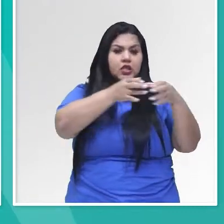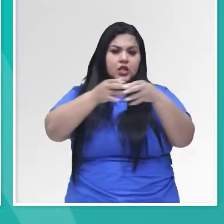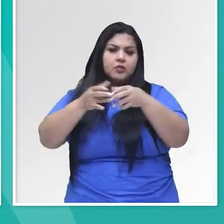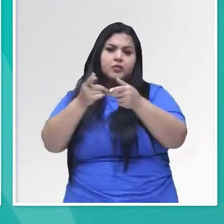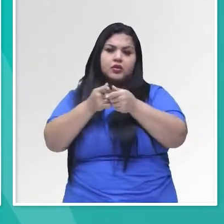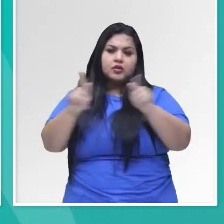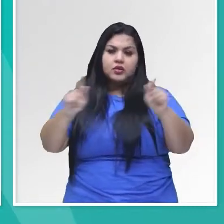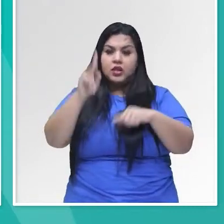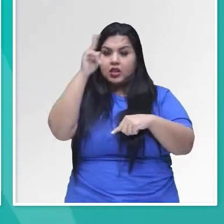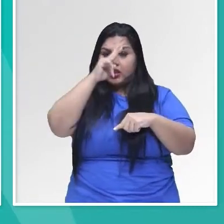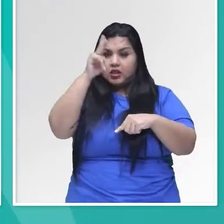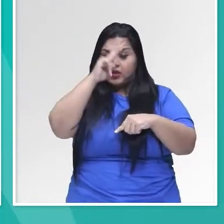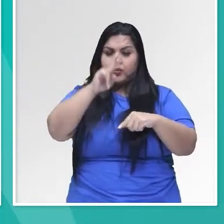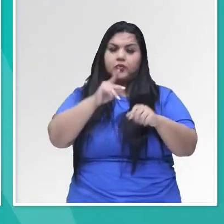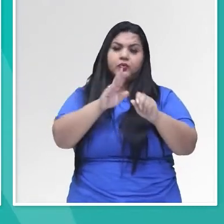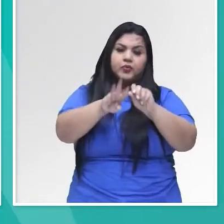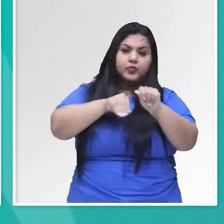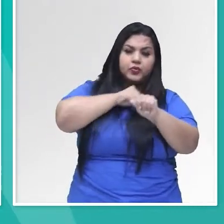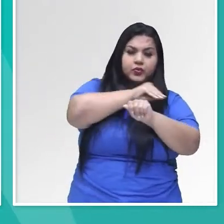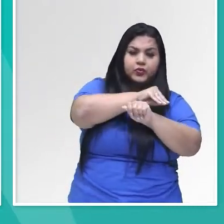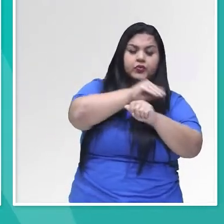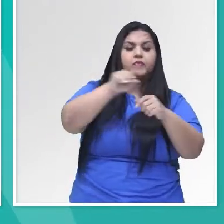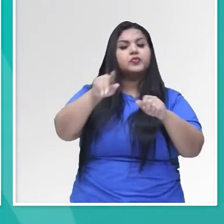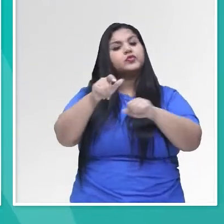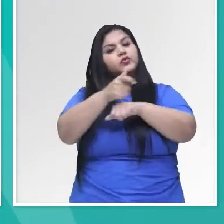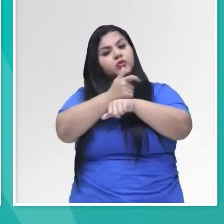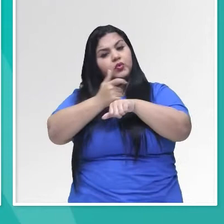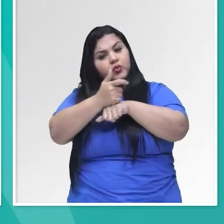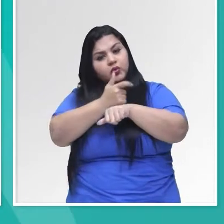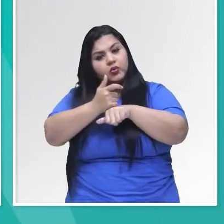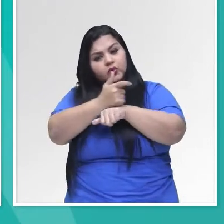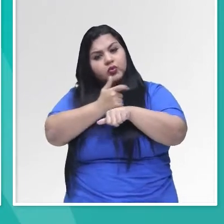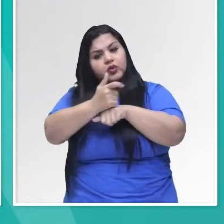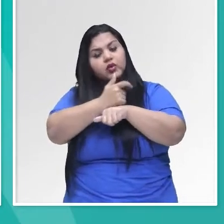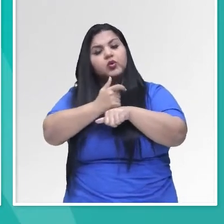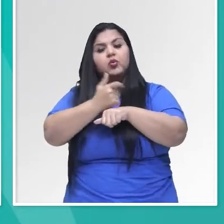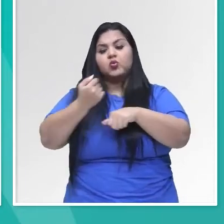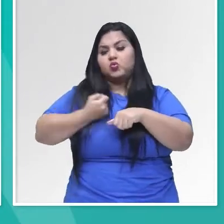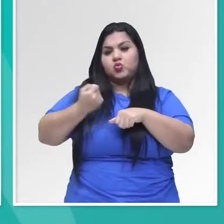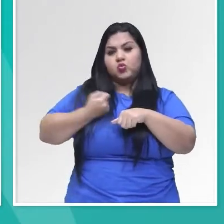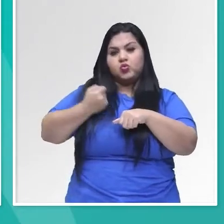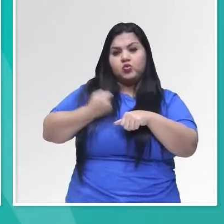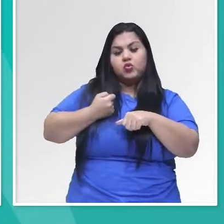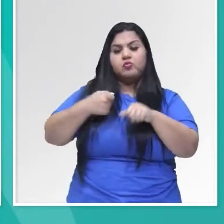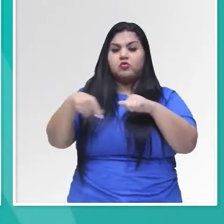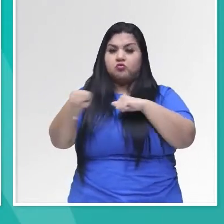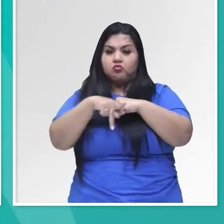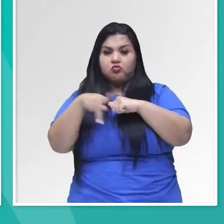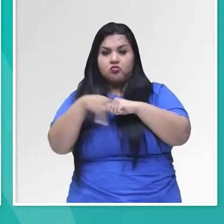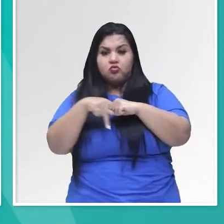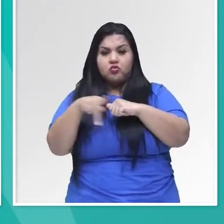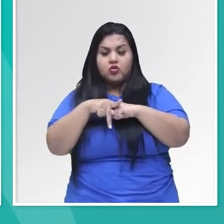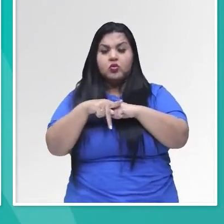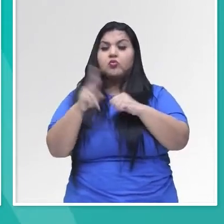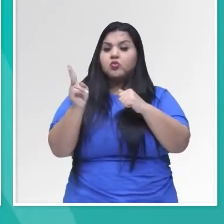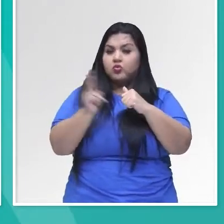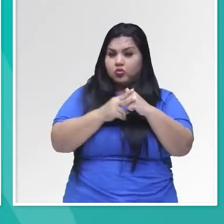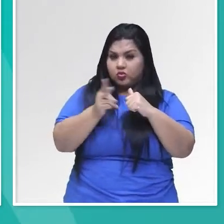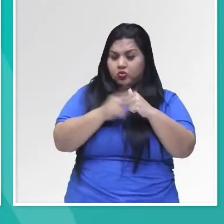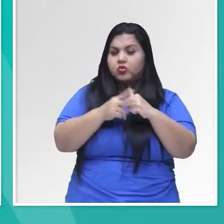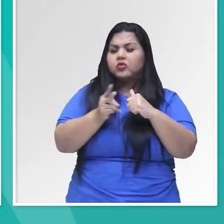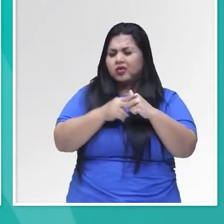Para relembrar, o artigo, o adjetivo, o numeral, o pronome, o